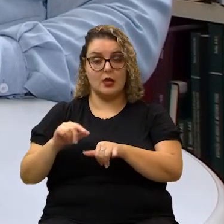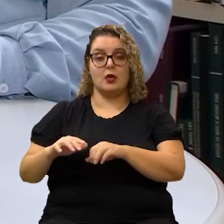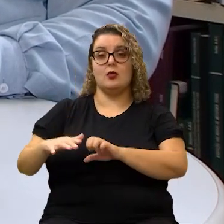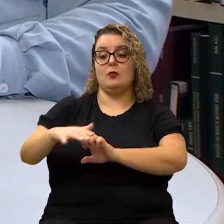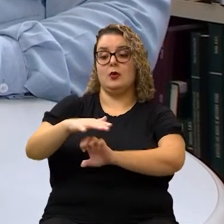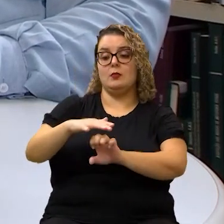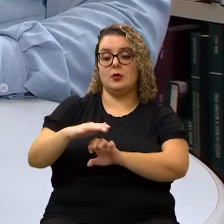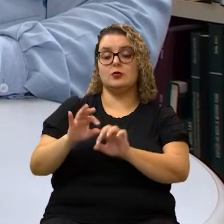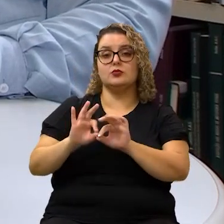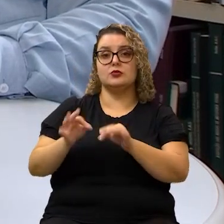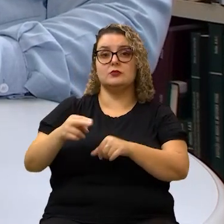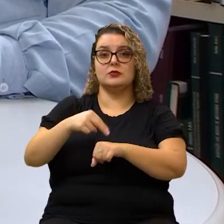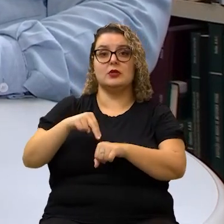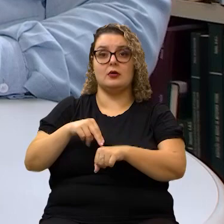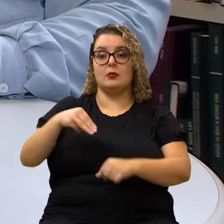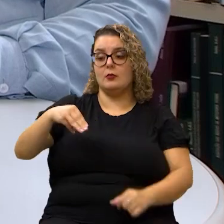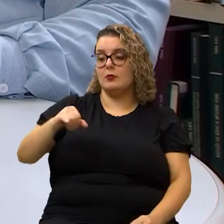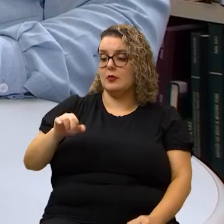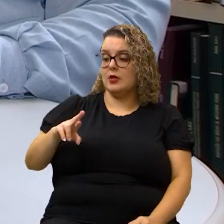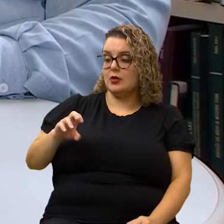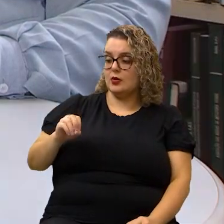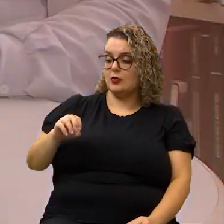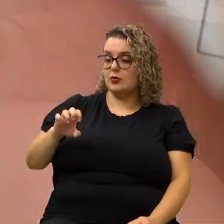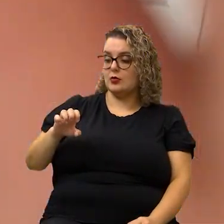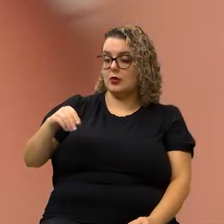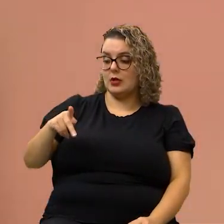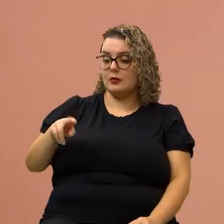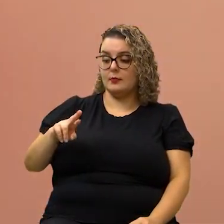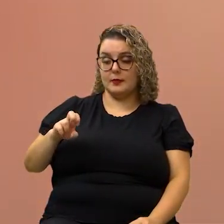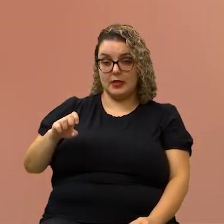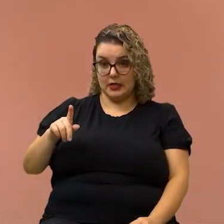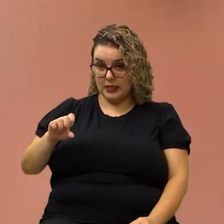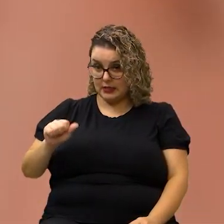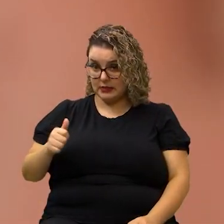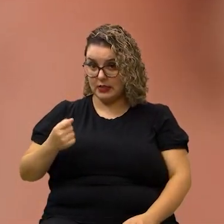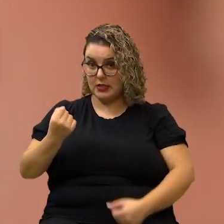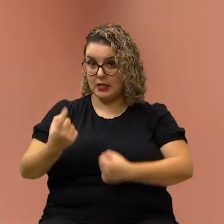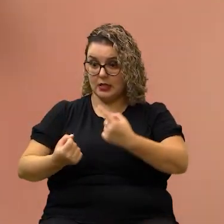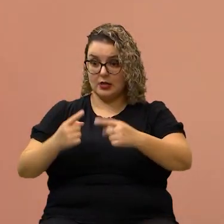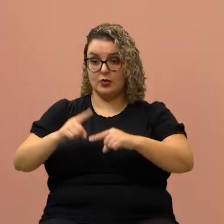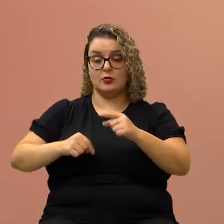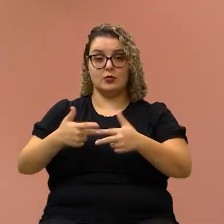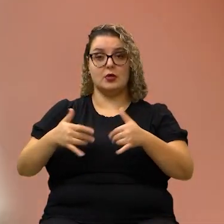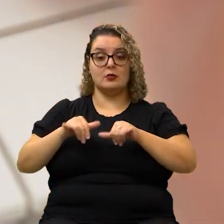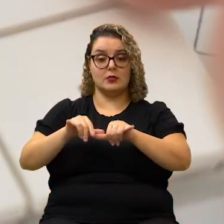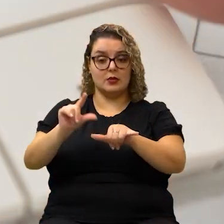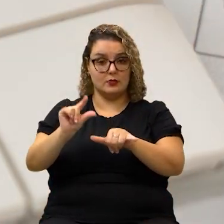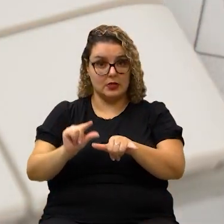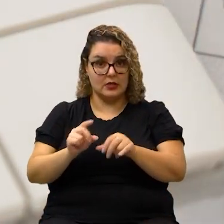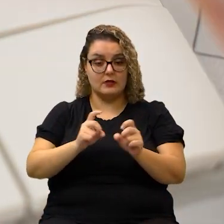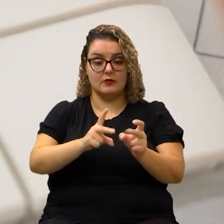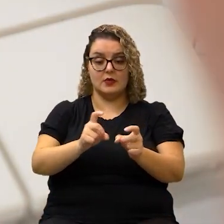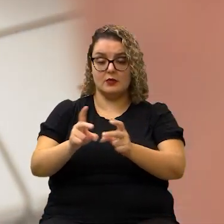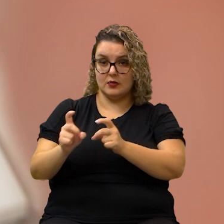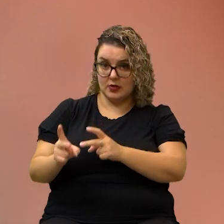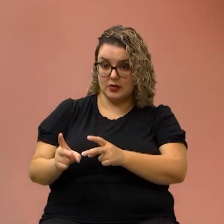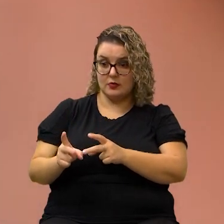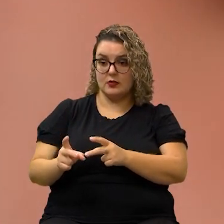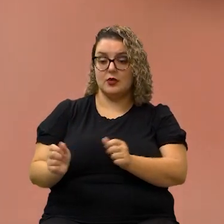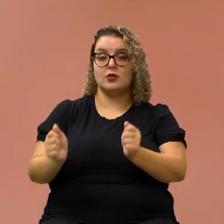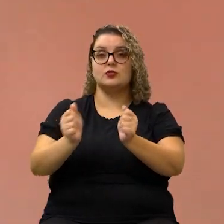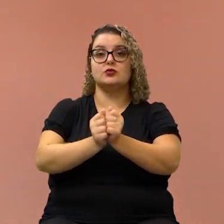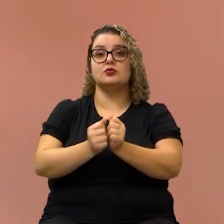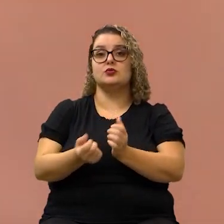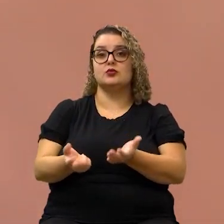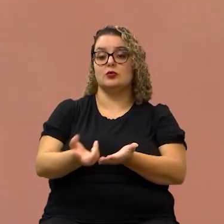uma empresa do Simples Nacional, é uma microempresa. Alguns dos produtos que esse mini mercado vende, ele vem com